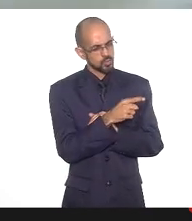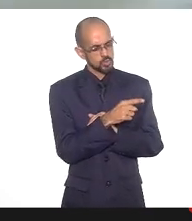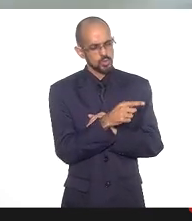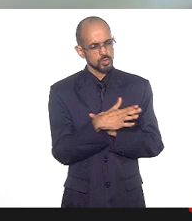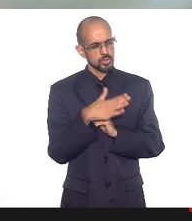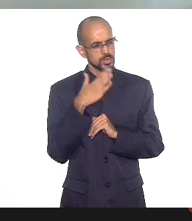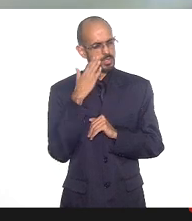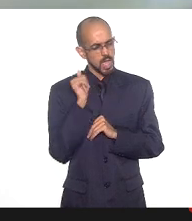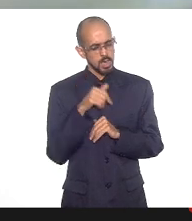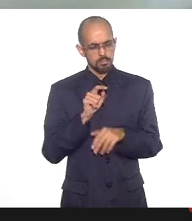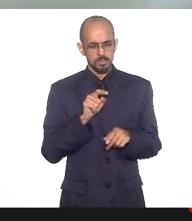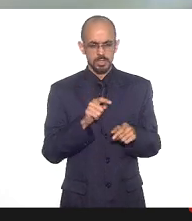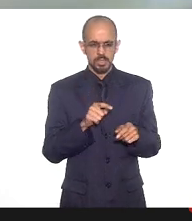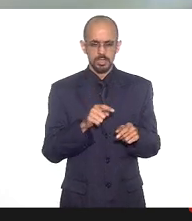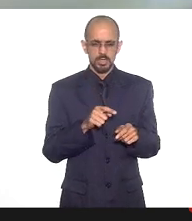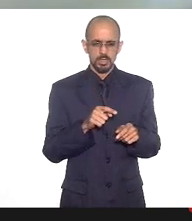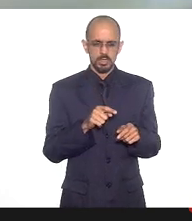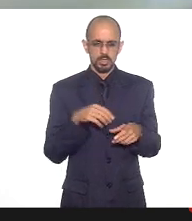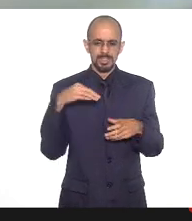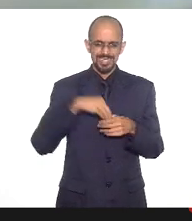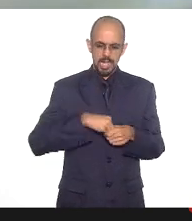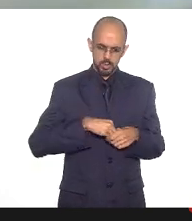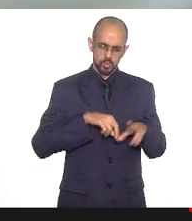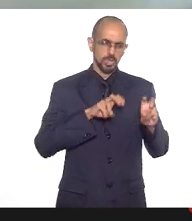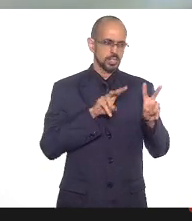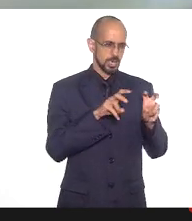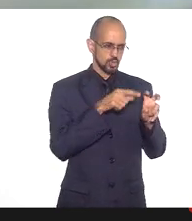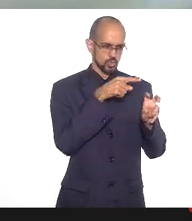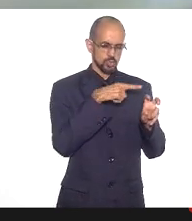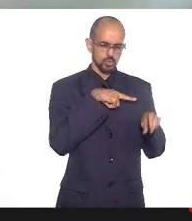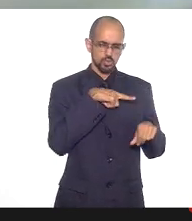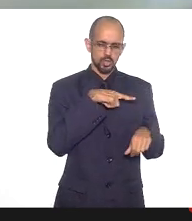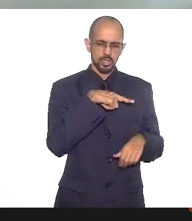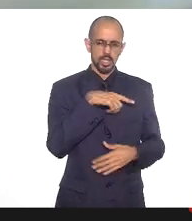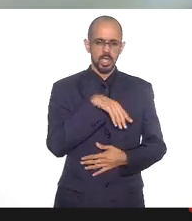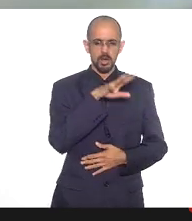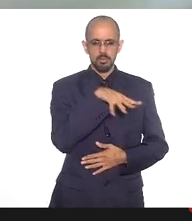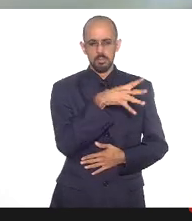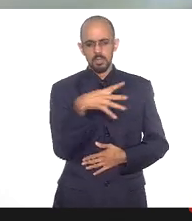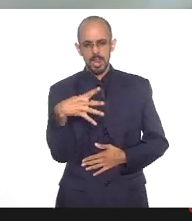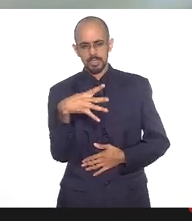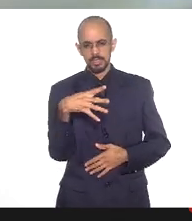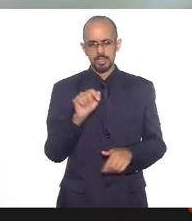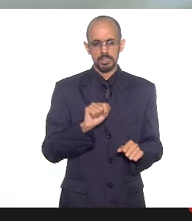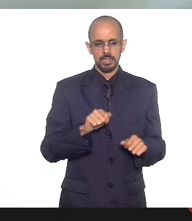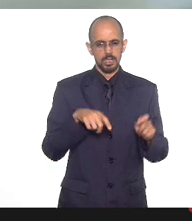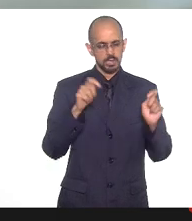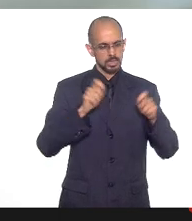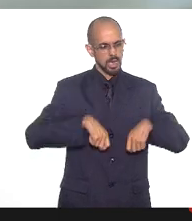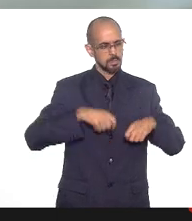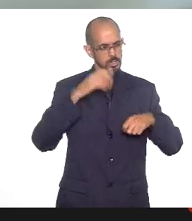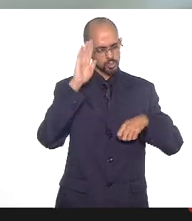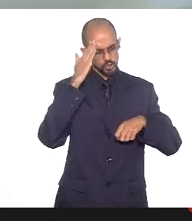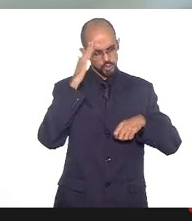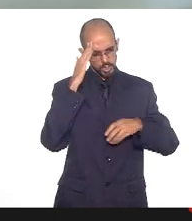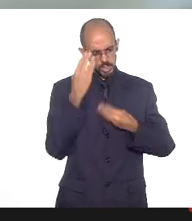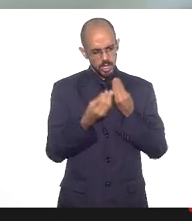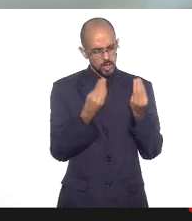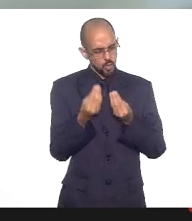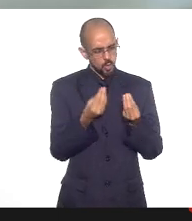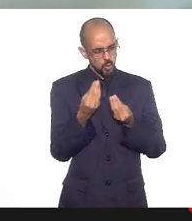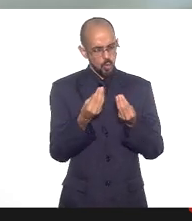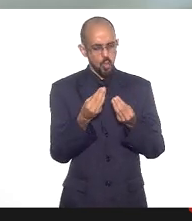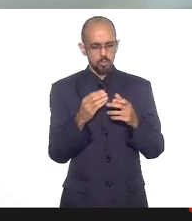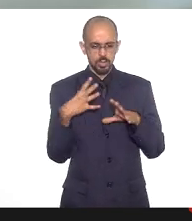caso específico, uma planilha demonstrativa ou um demonstrativo para a gente entender como se dá esse